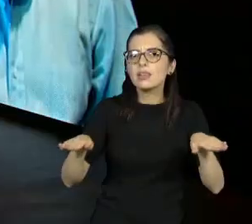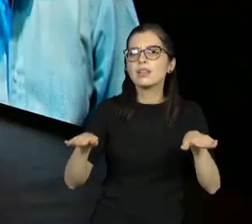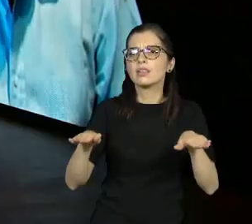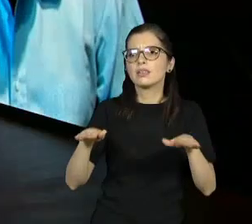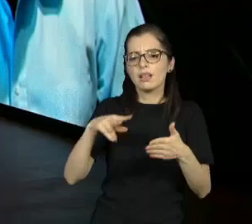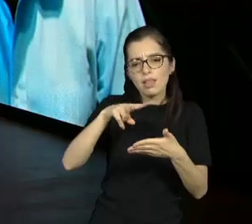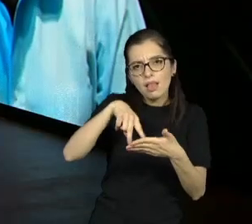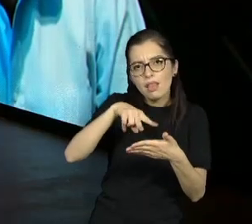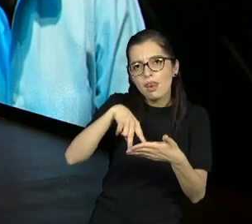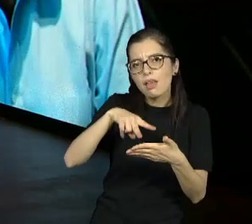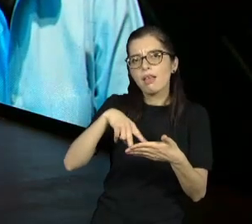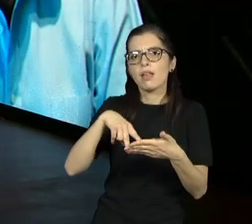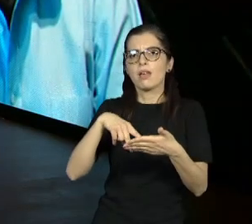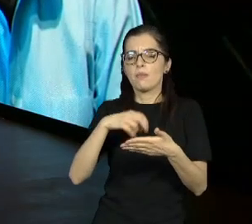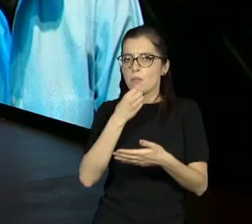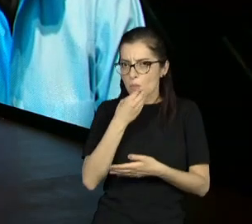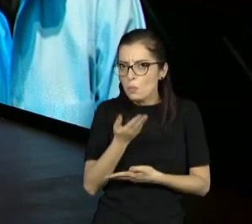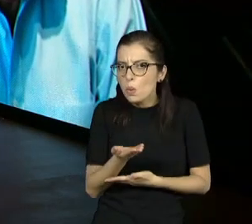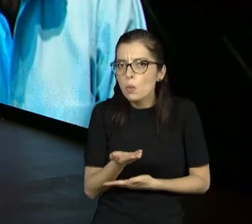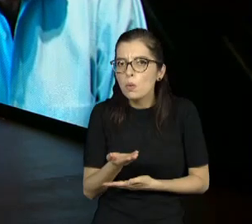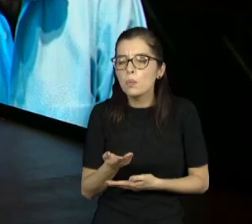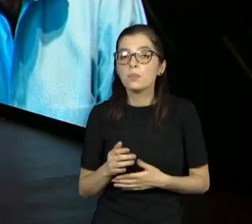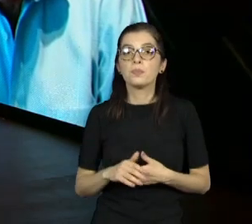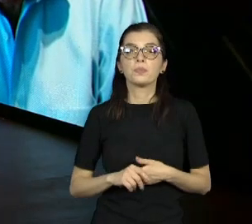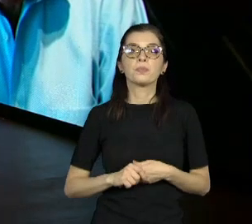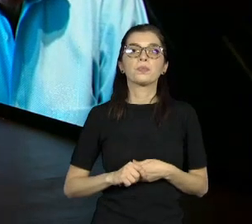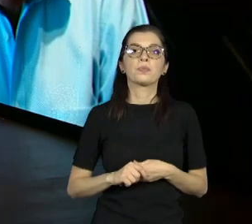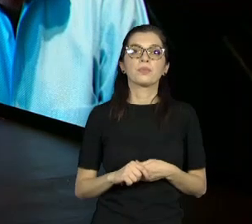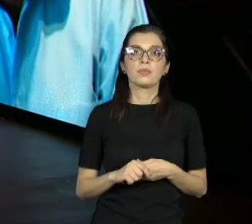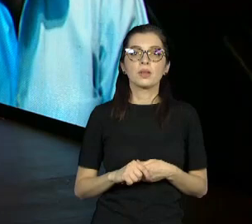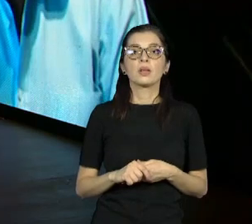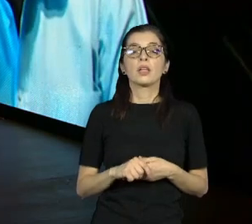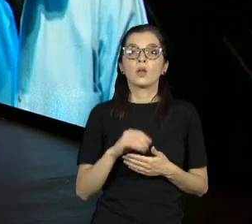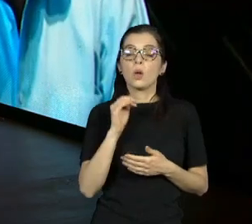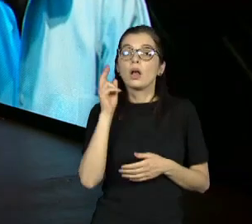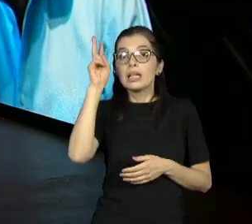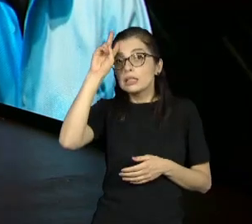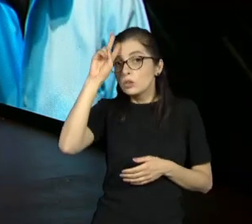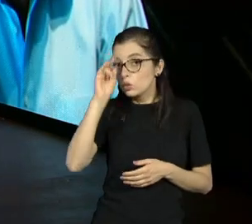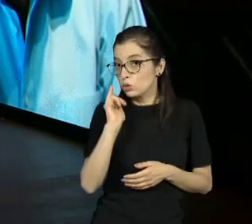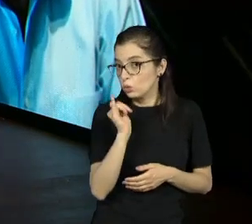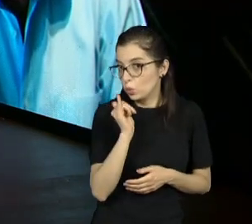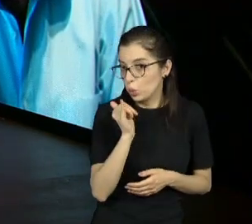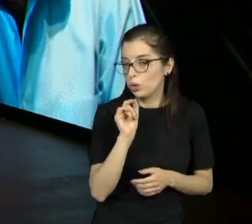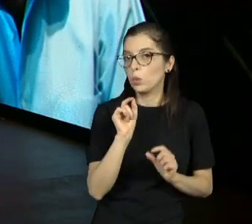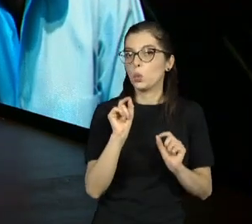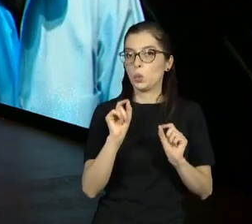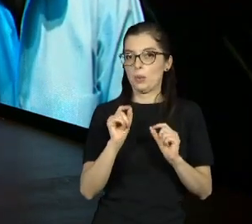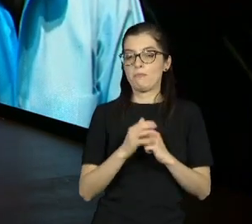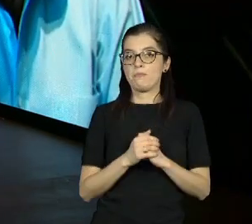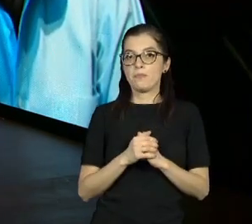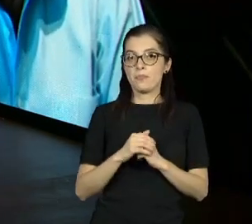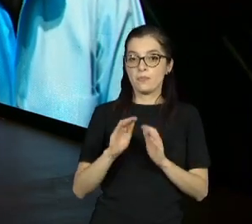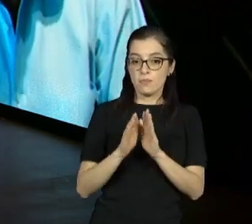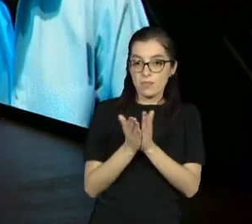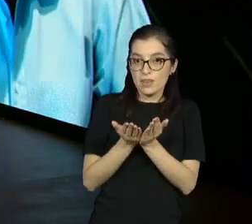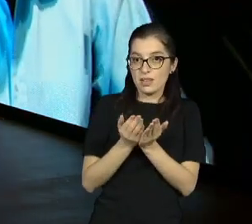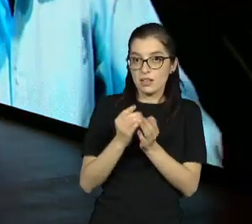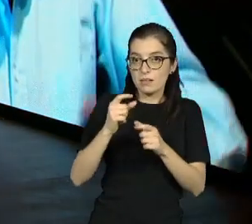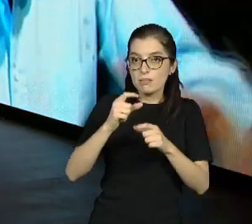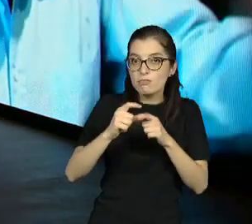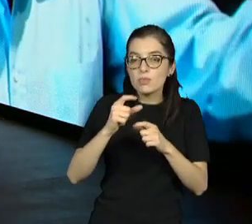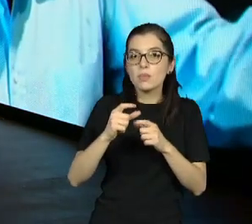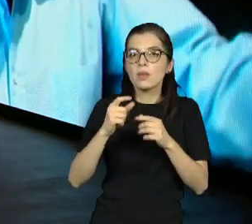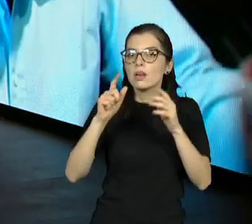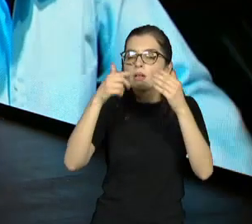literatura? Desculpe, eu contei a minha história. O gibi abriu meu caminho, abriu meus olhos, abriu